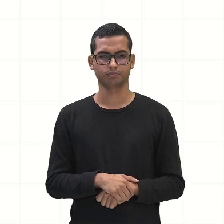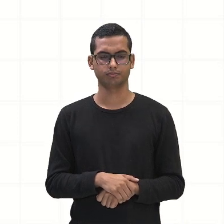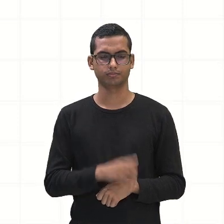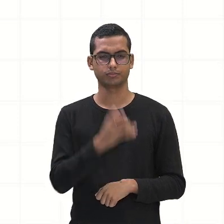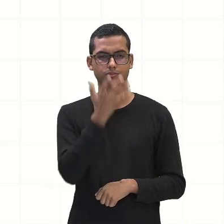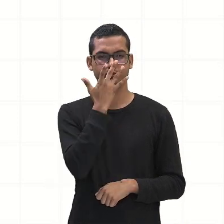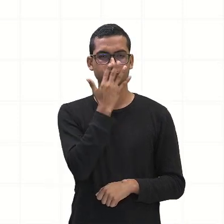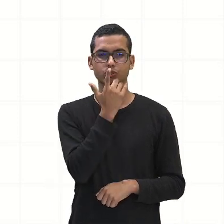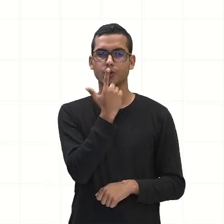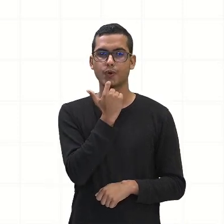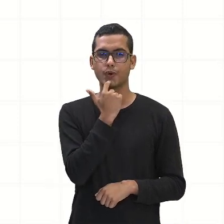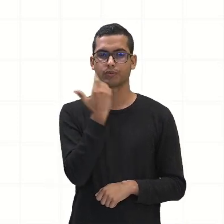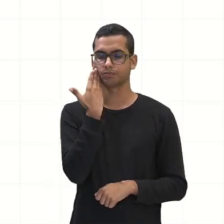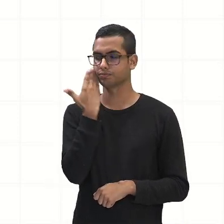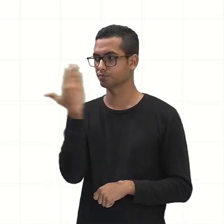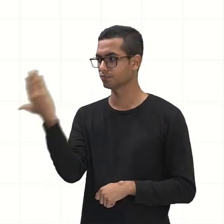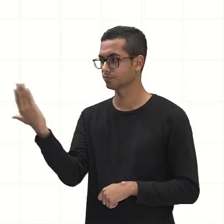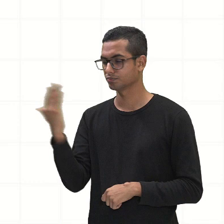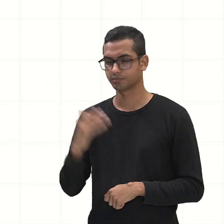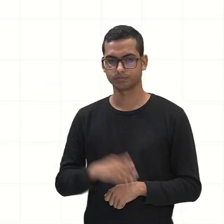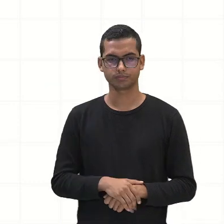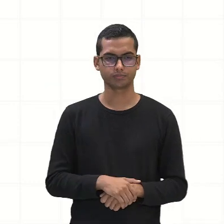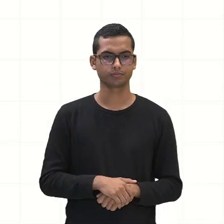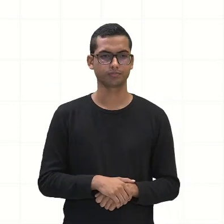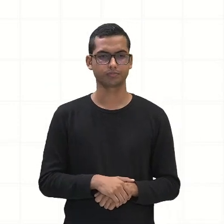do triângulo menor,